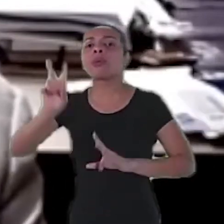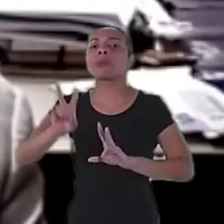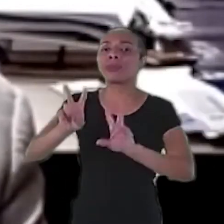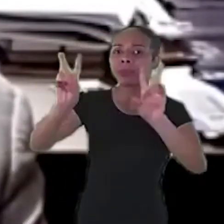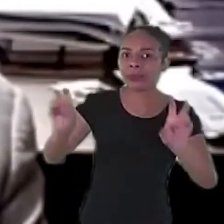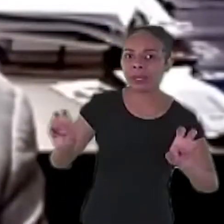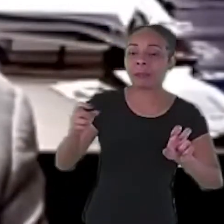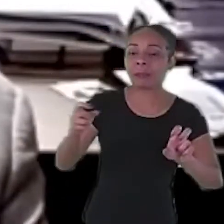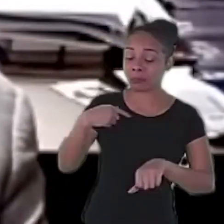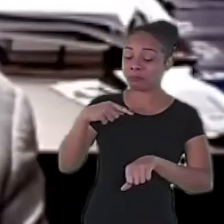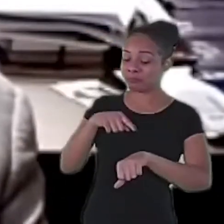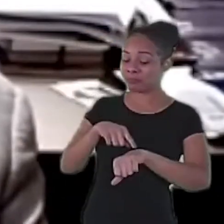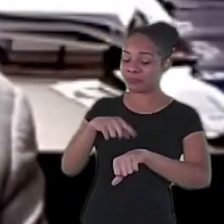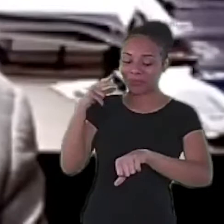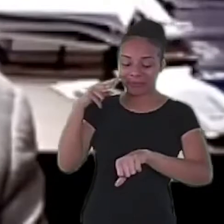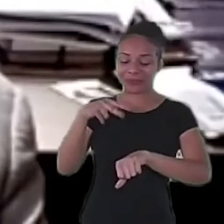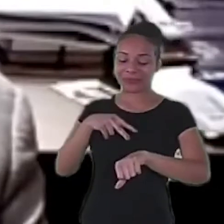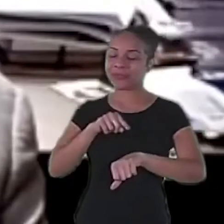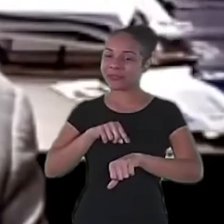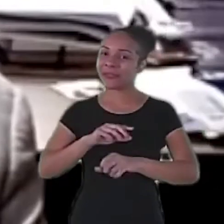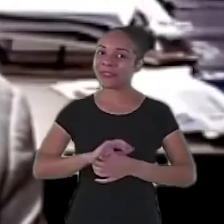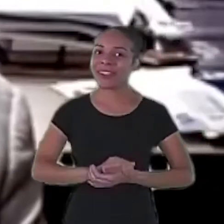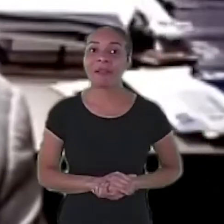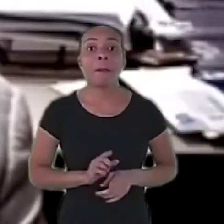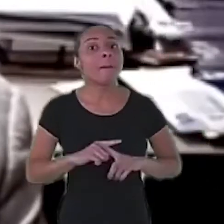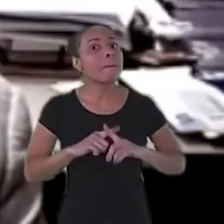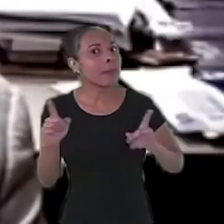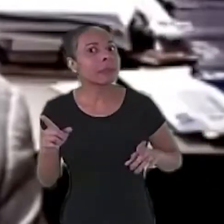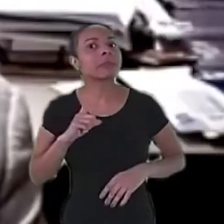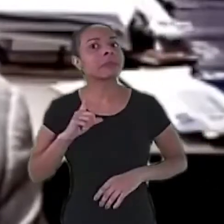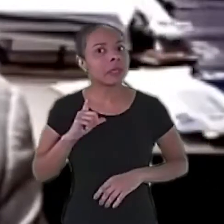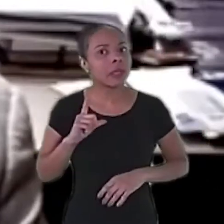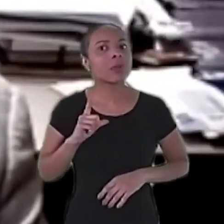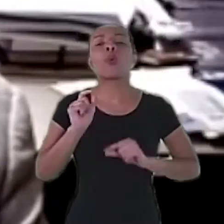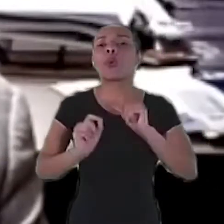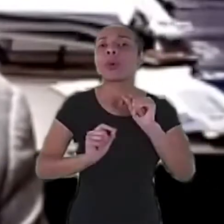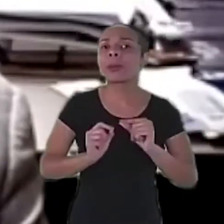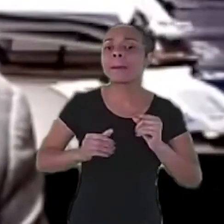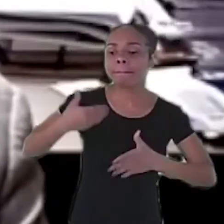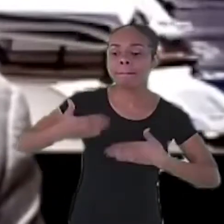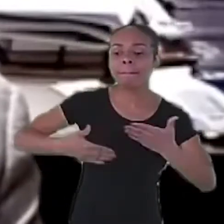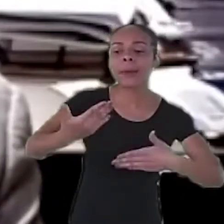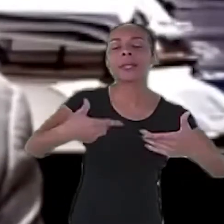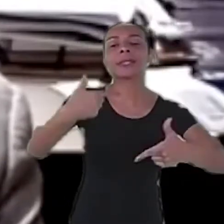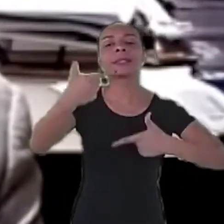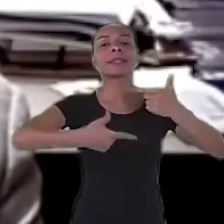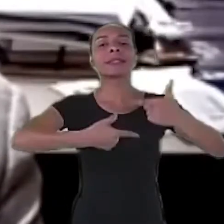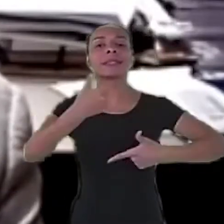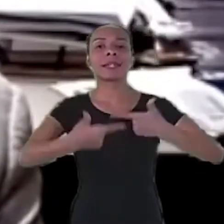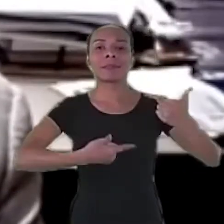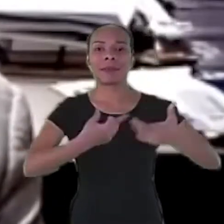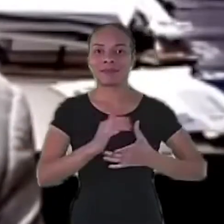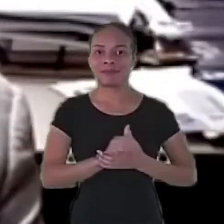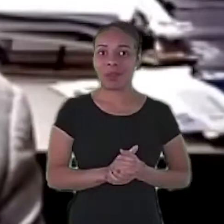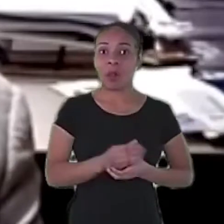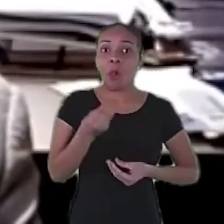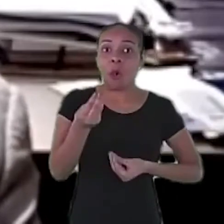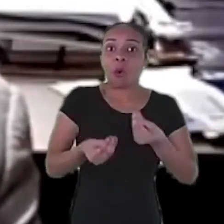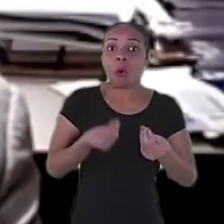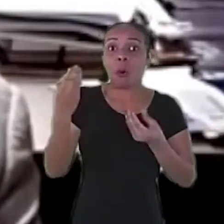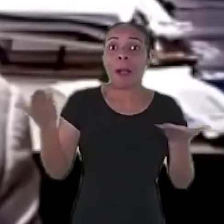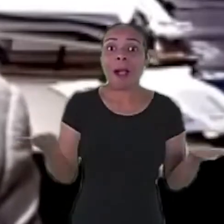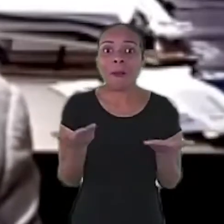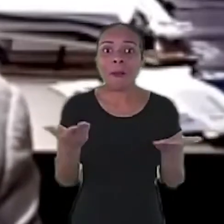o relógio, é a questão dos processos de trabalho. A automação generalizada,